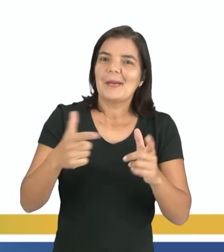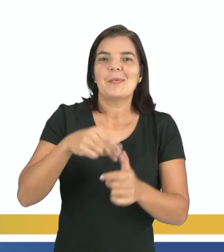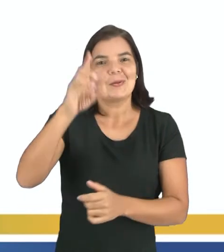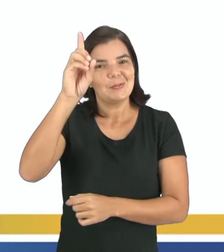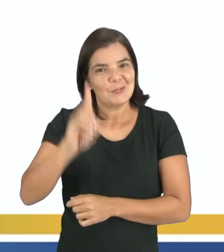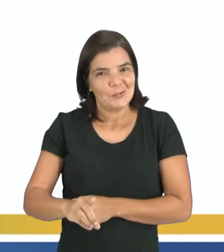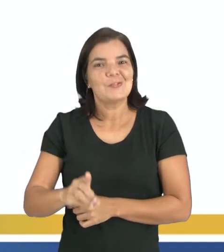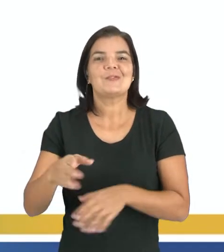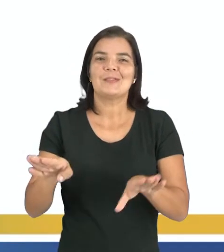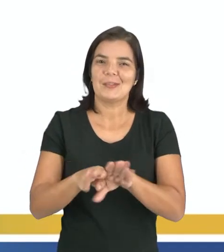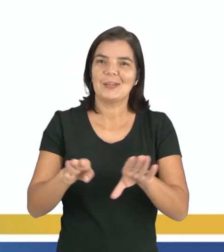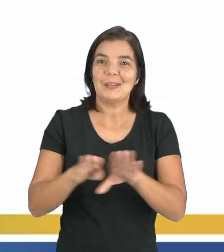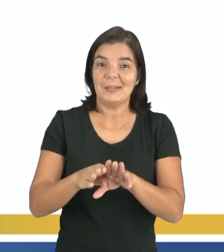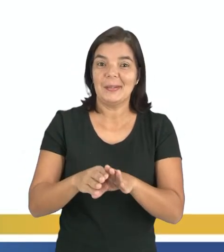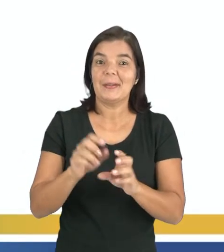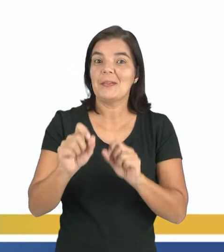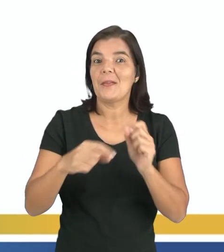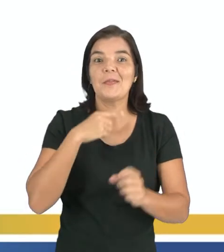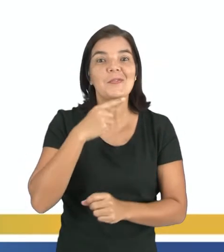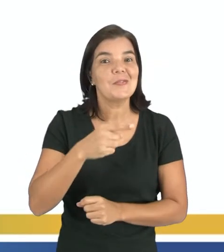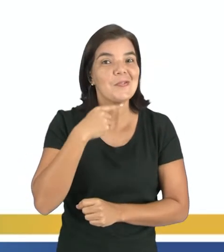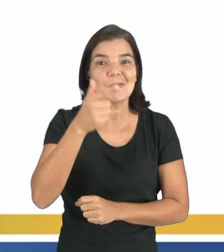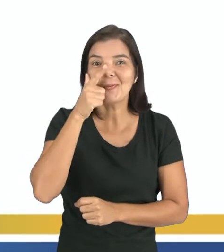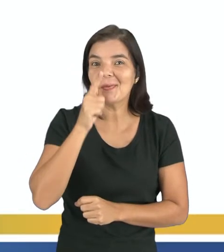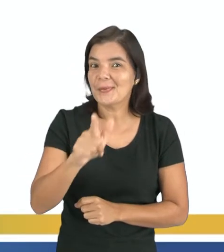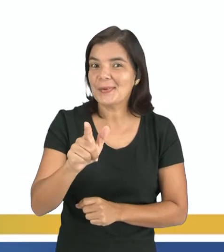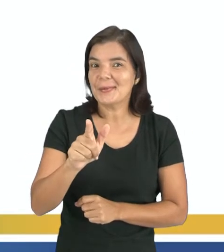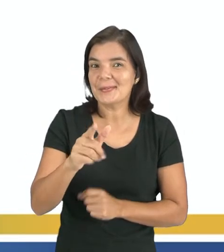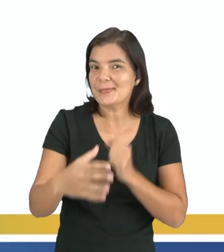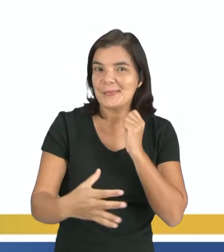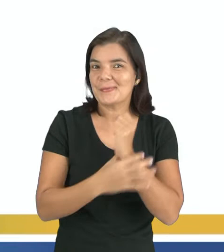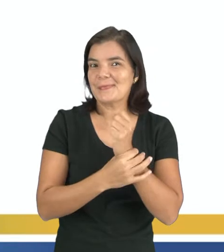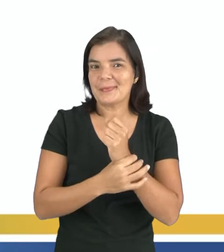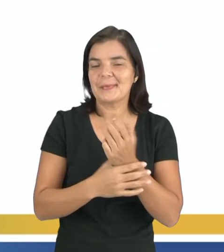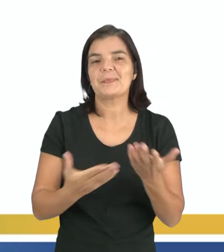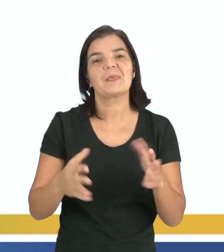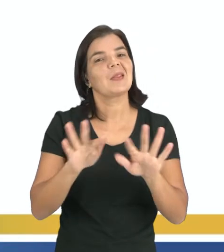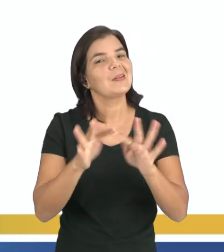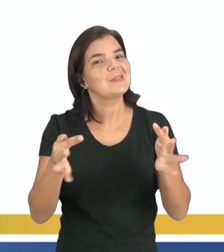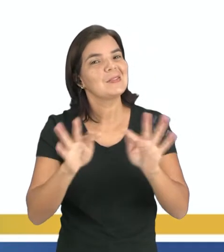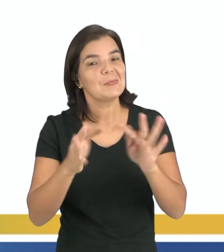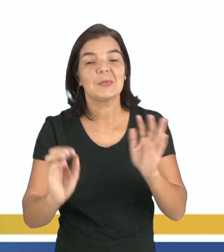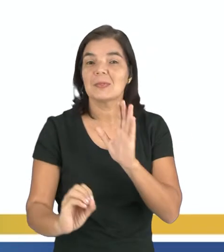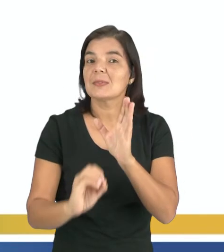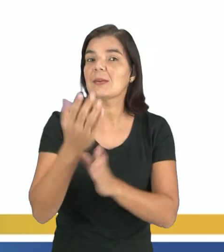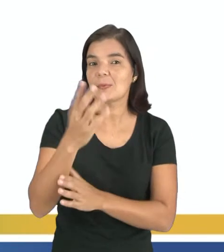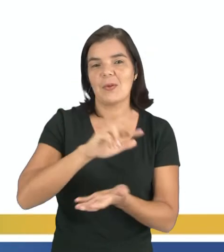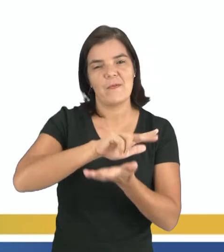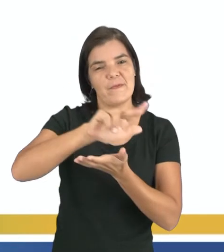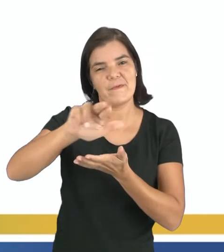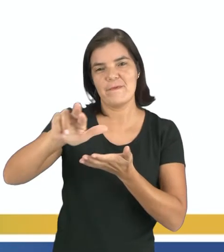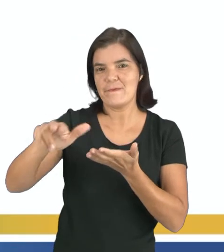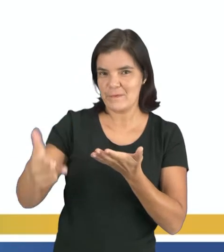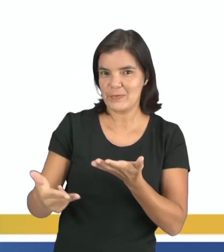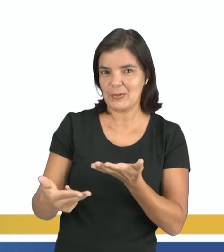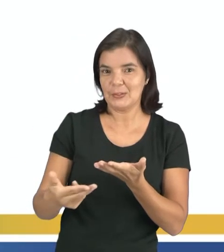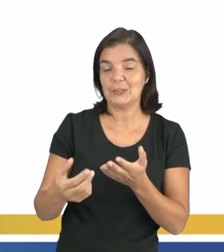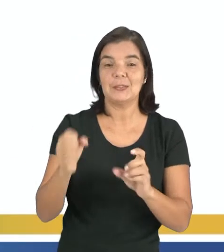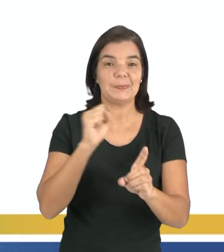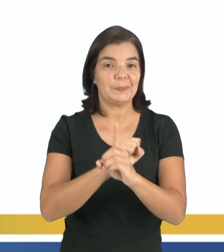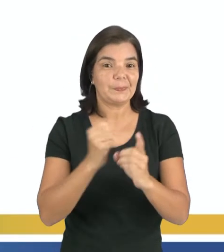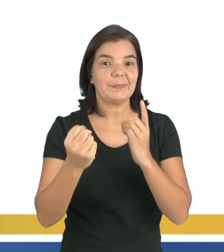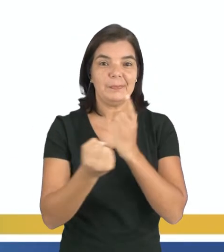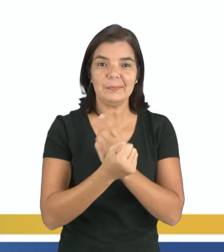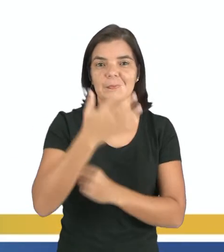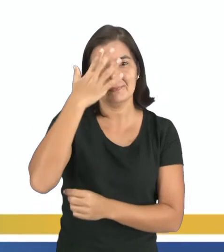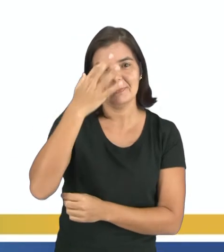direitos autorais. E depois disso, ninguém conseguiu mais segurar os memes. Simplesmente eles acontecem de várias formas na nossa sociedade e